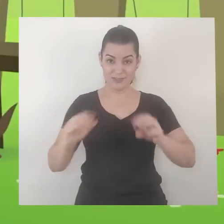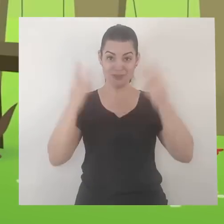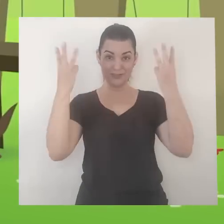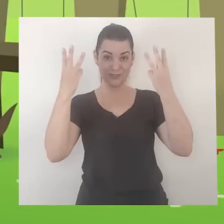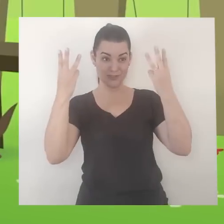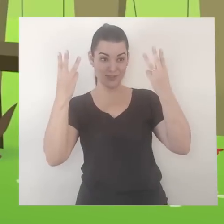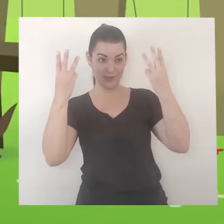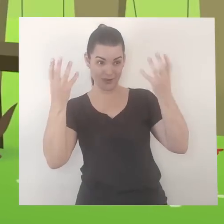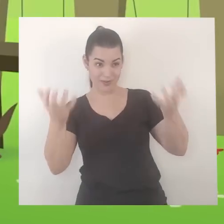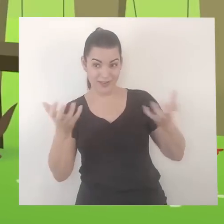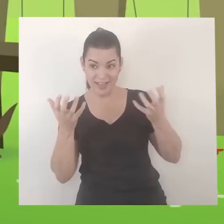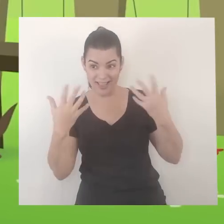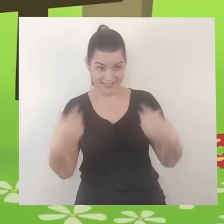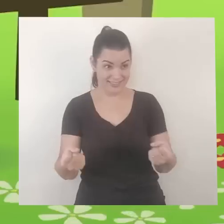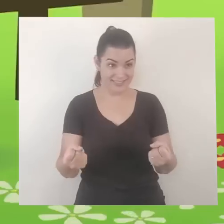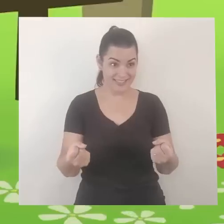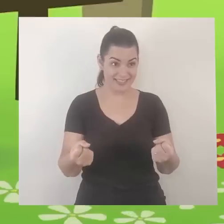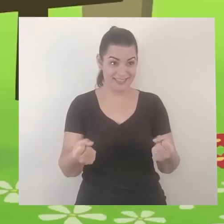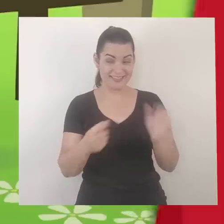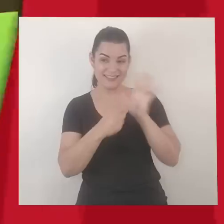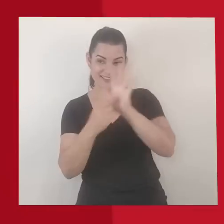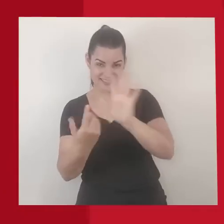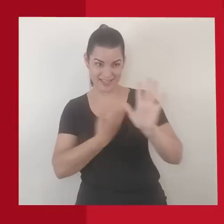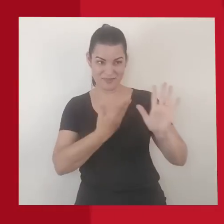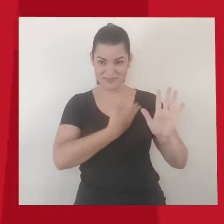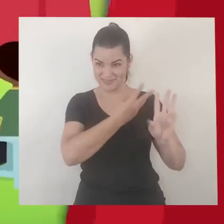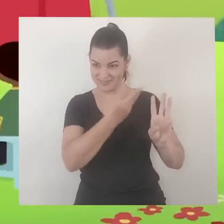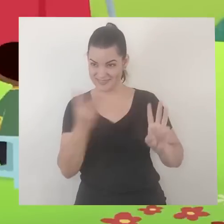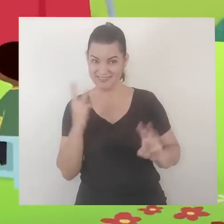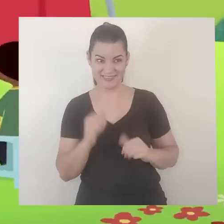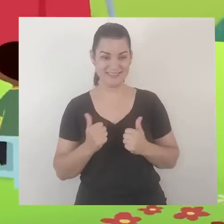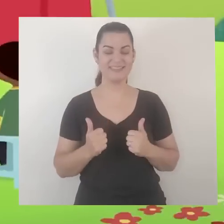Tom e pro Igor? Legal!